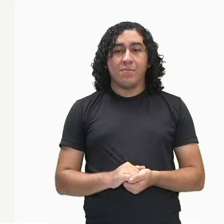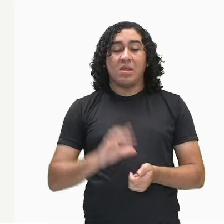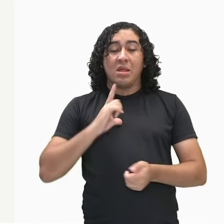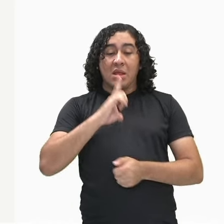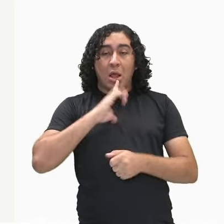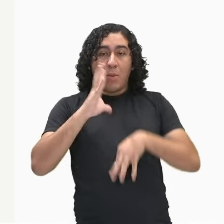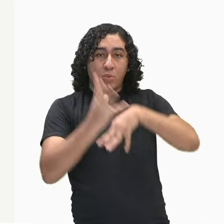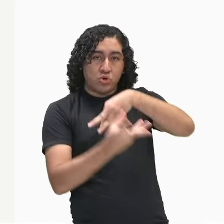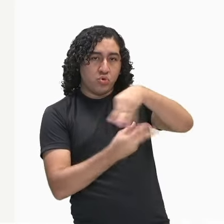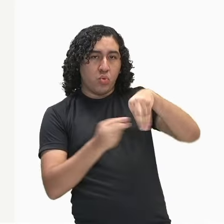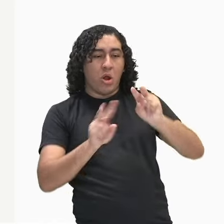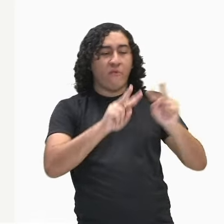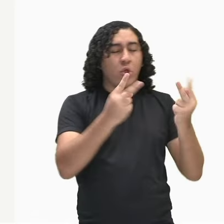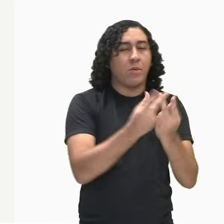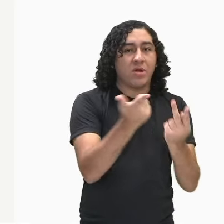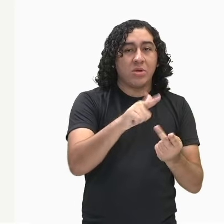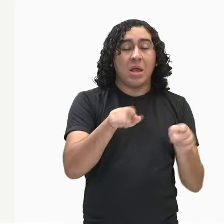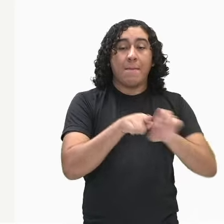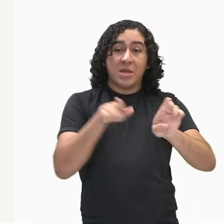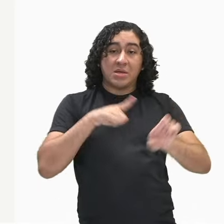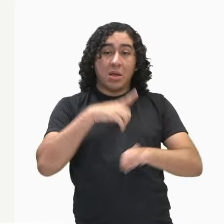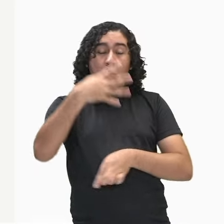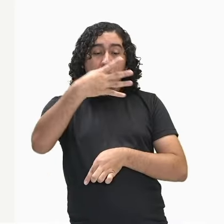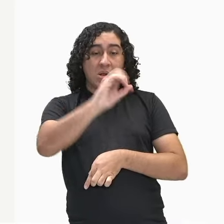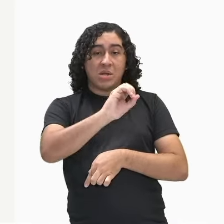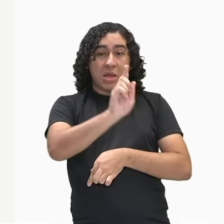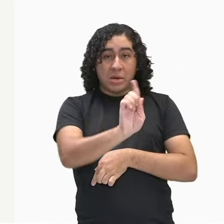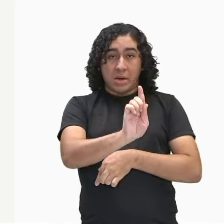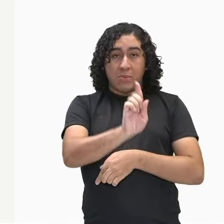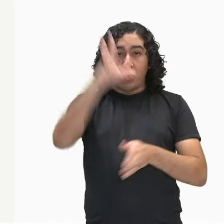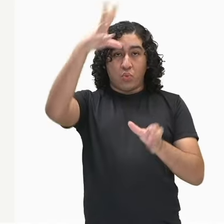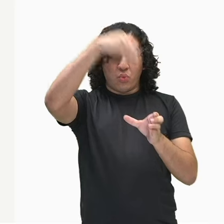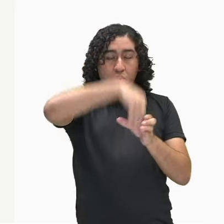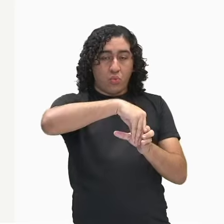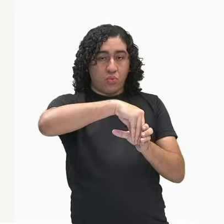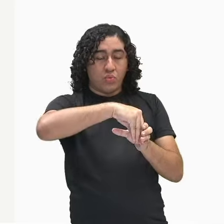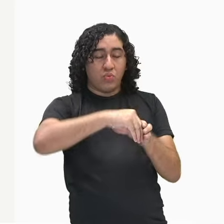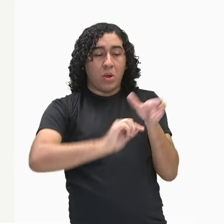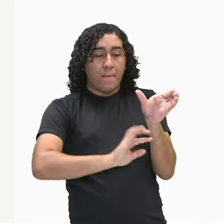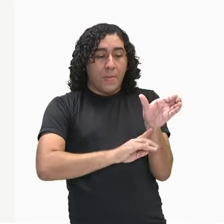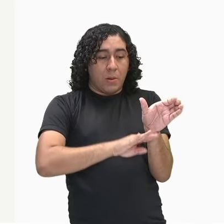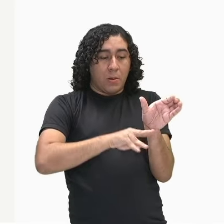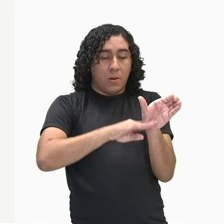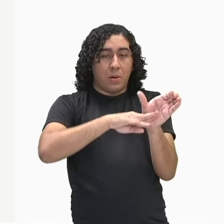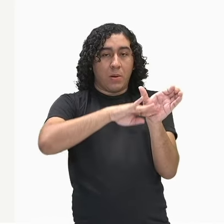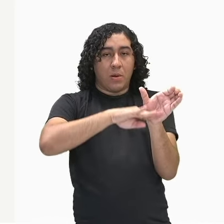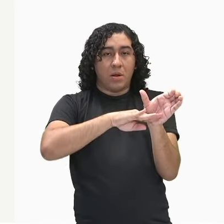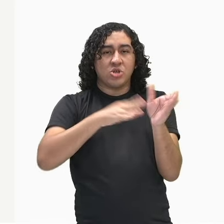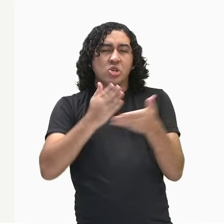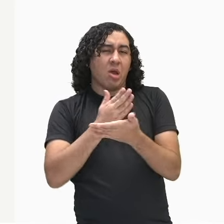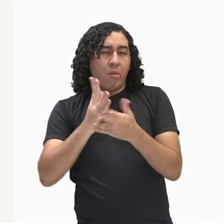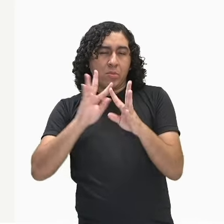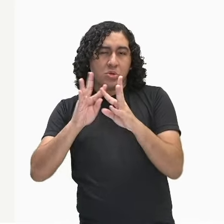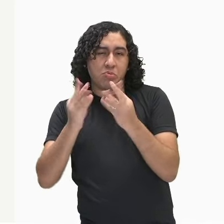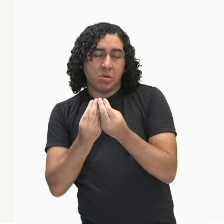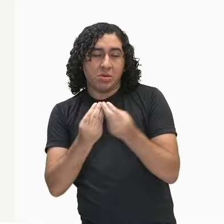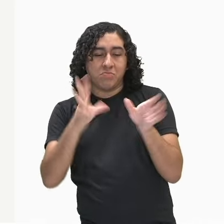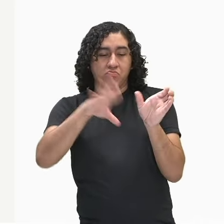o volume, mas ele fala que acrescentou 40 gramas, né? 40 gramas aqui de determinado